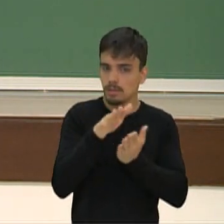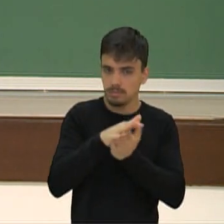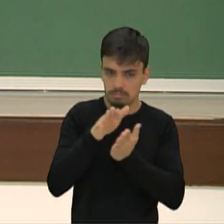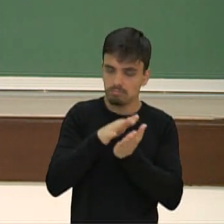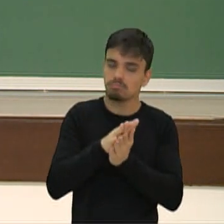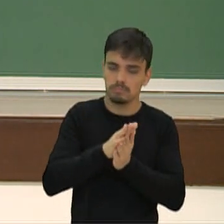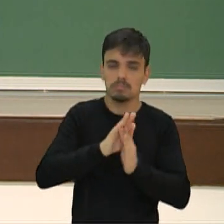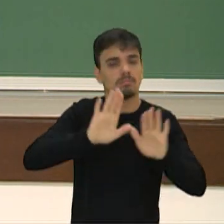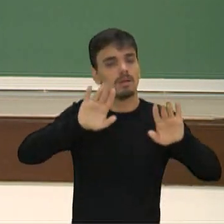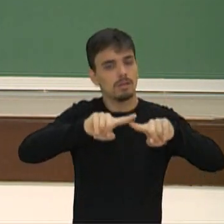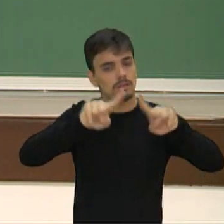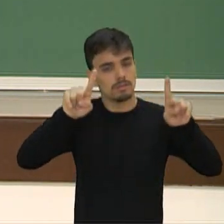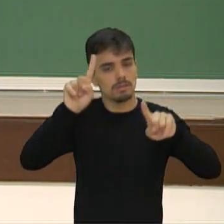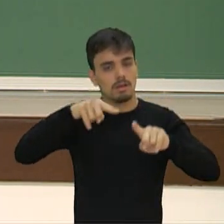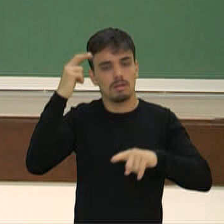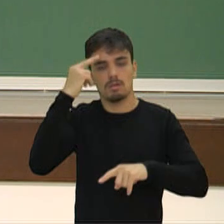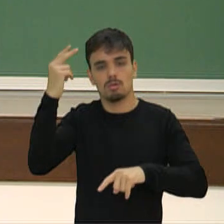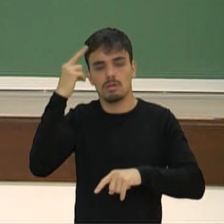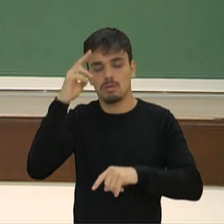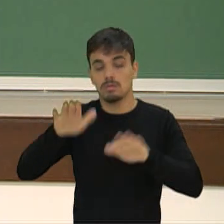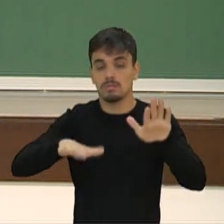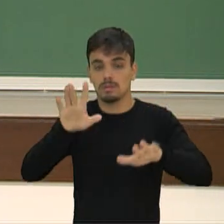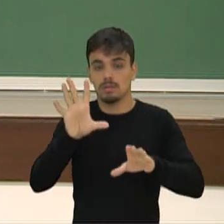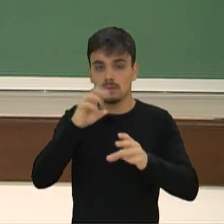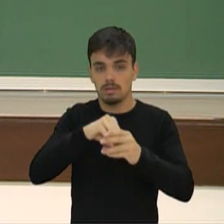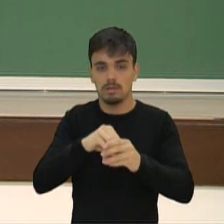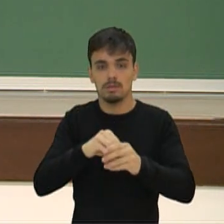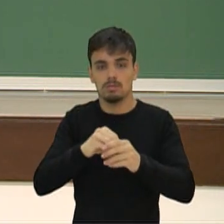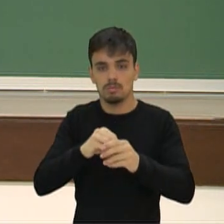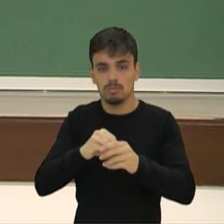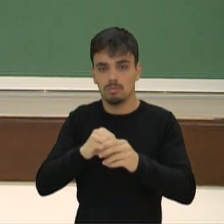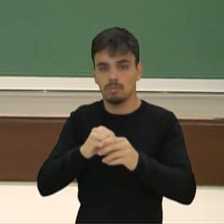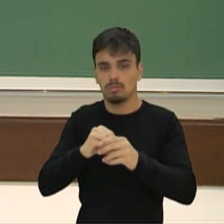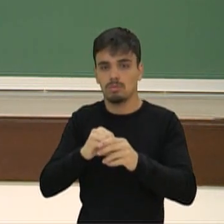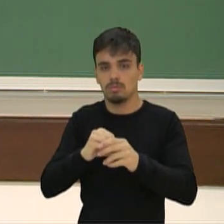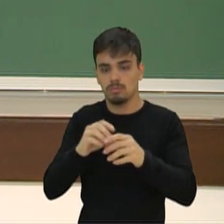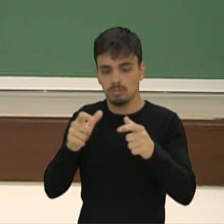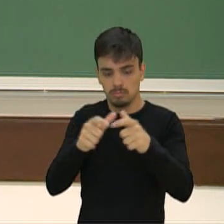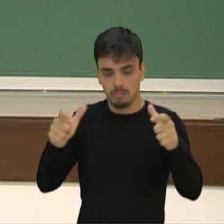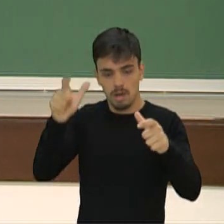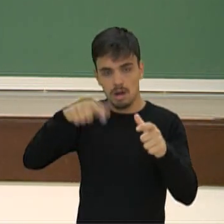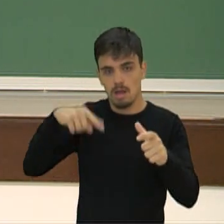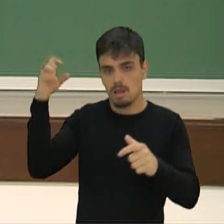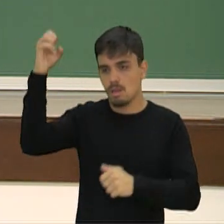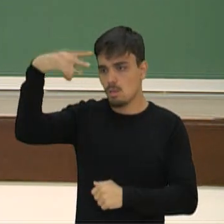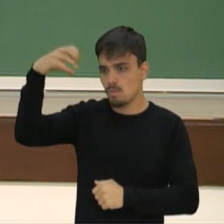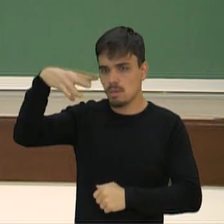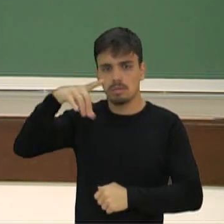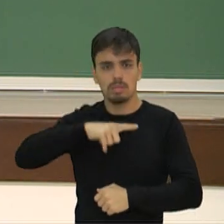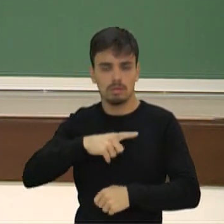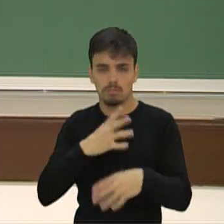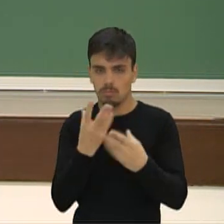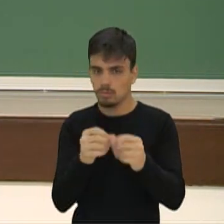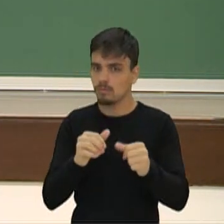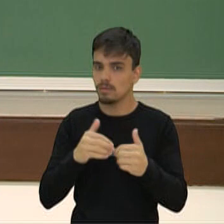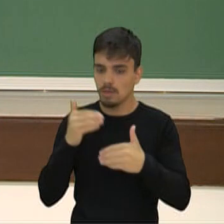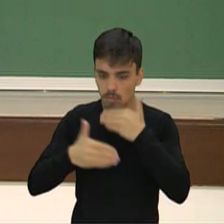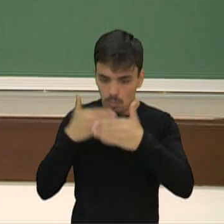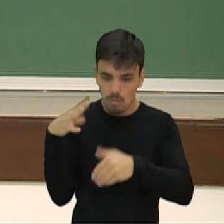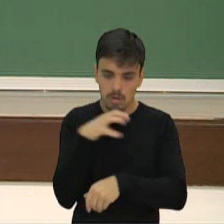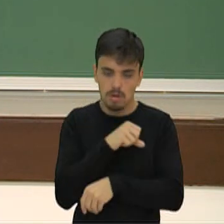você está exposto a um ambiente muito iluminado, aí você vai acelerar algumas situações, mas naturalmente você